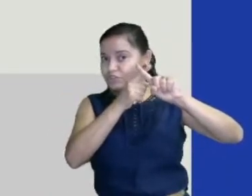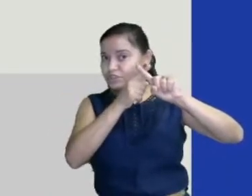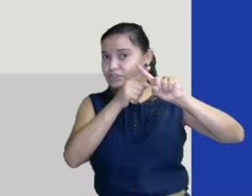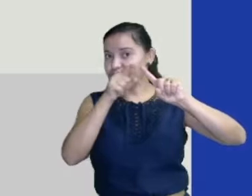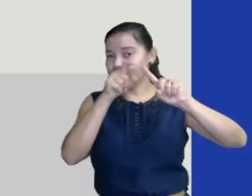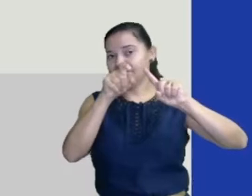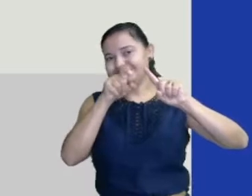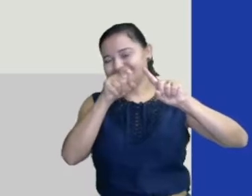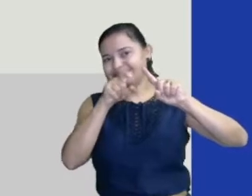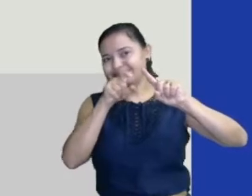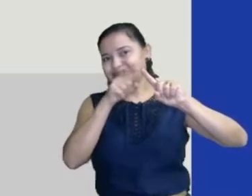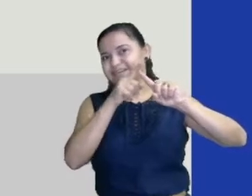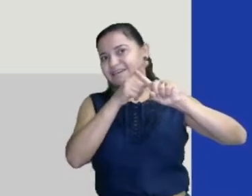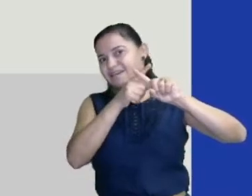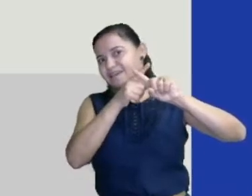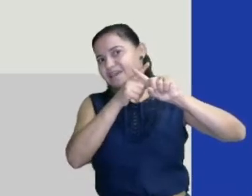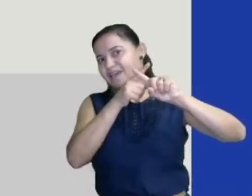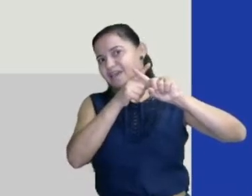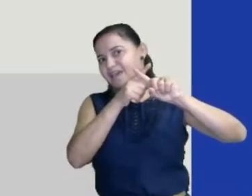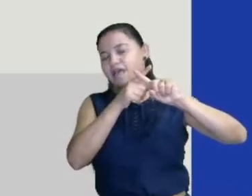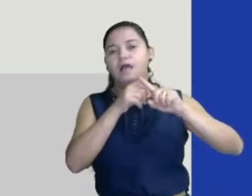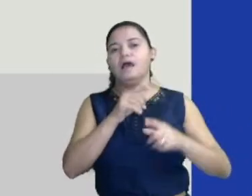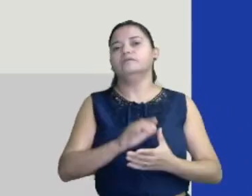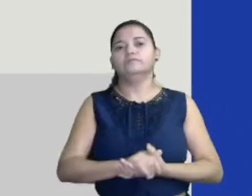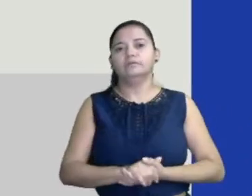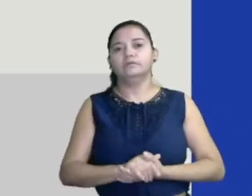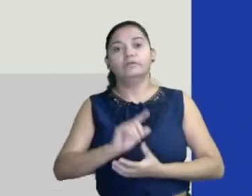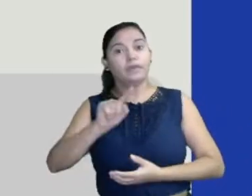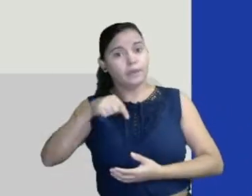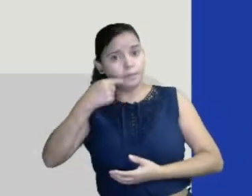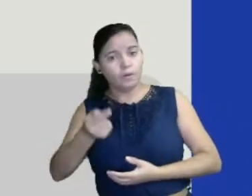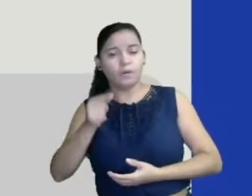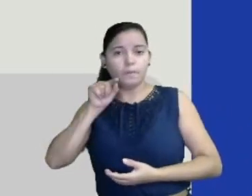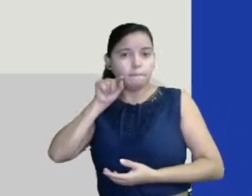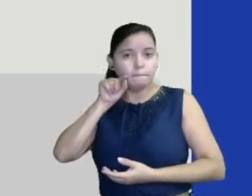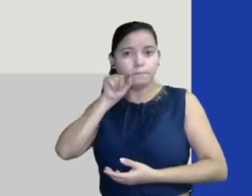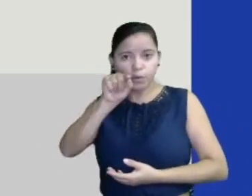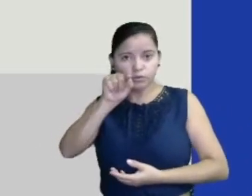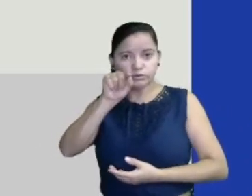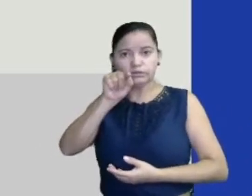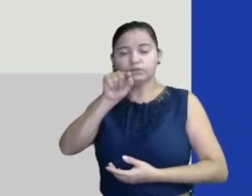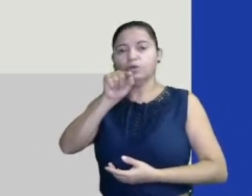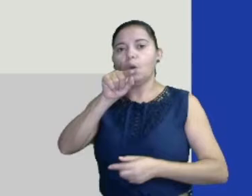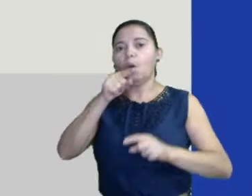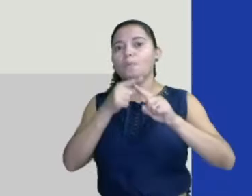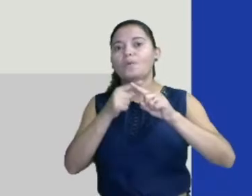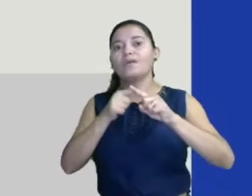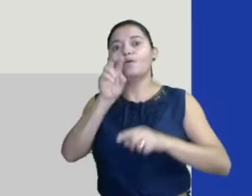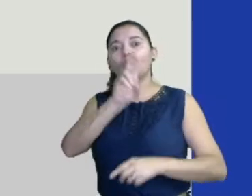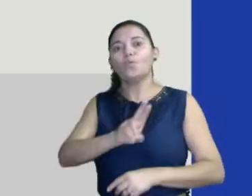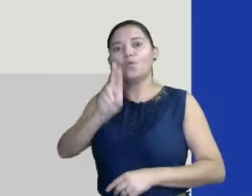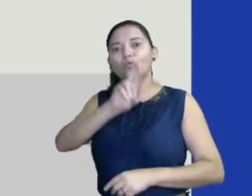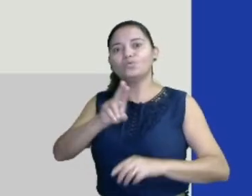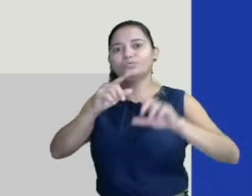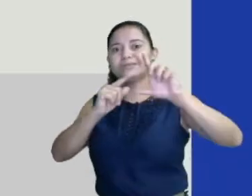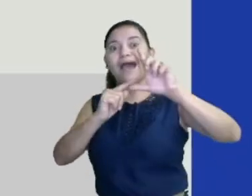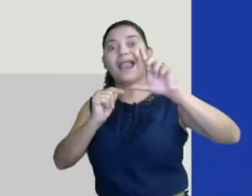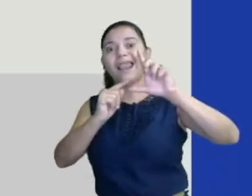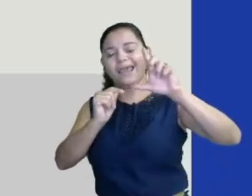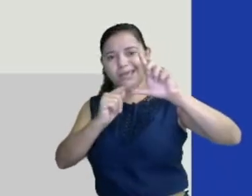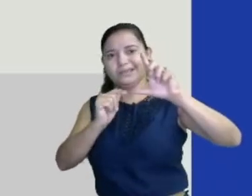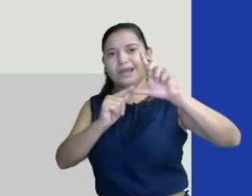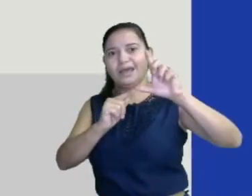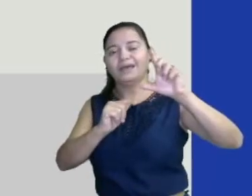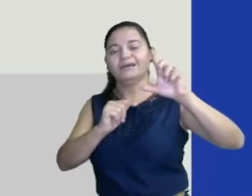vou botar para vocês aí a relação do Pontinho na multiplicação porque a gente vai usar letras e usando letras eram bem mais